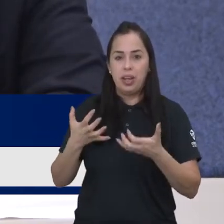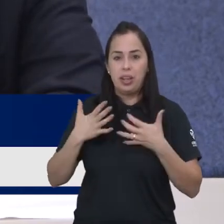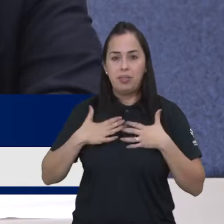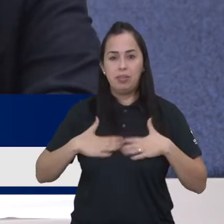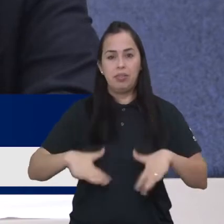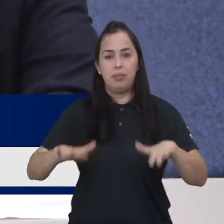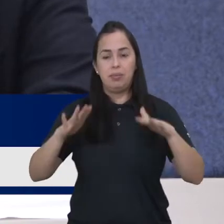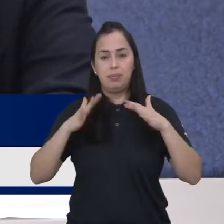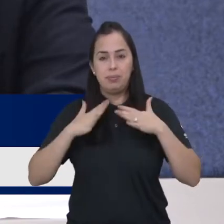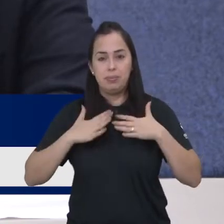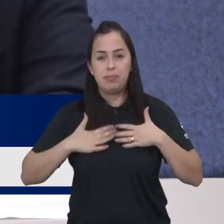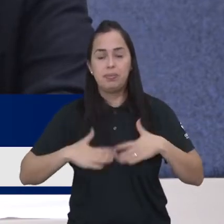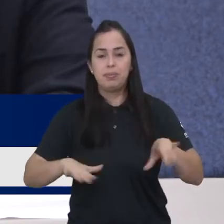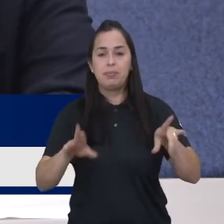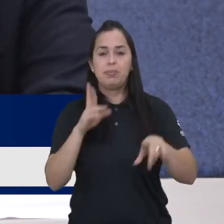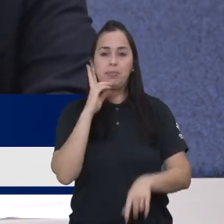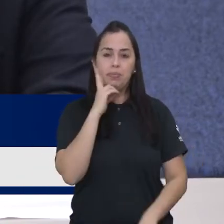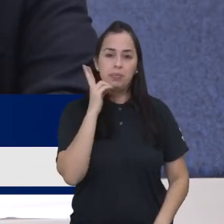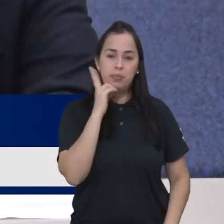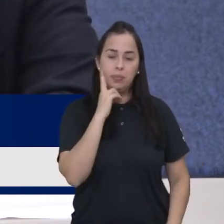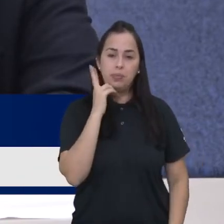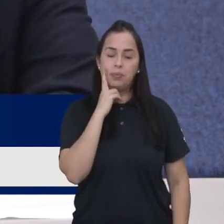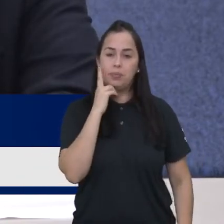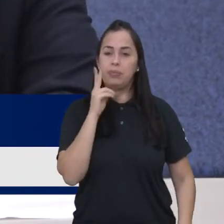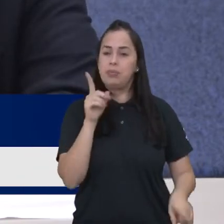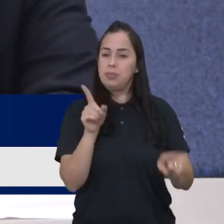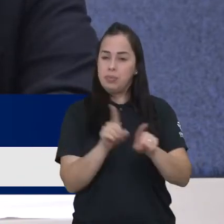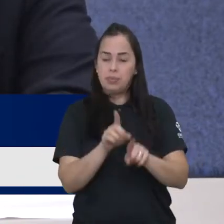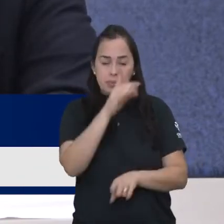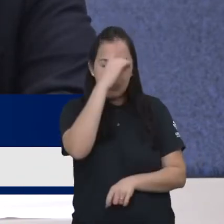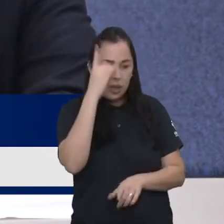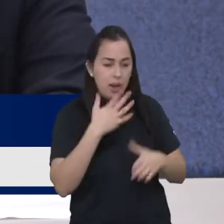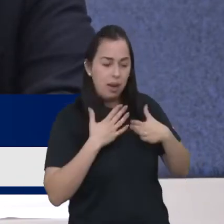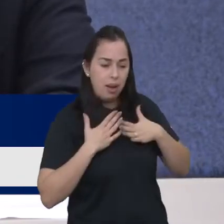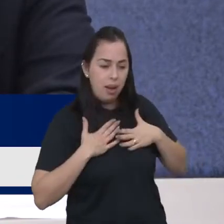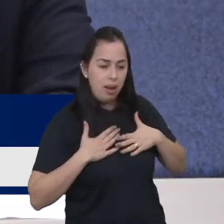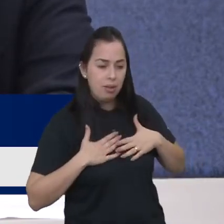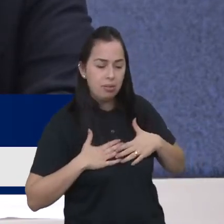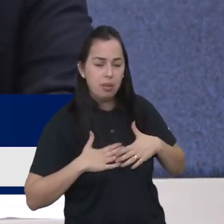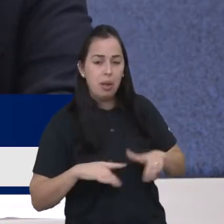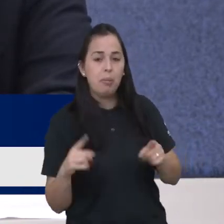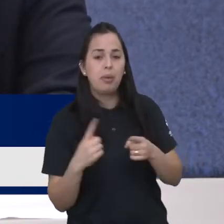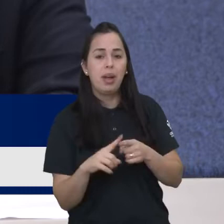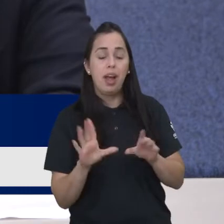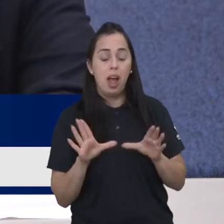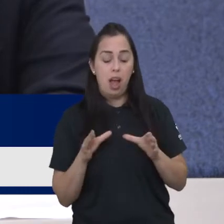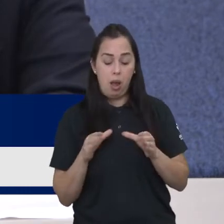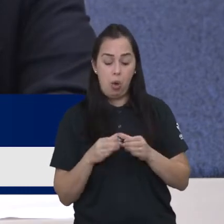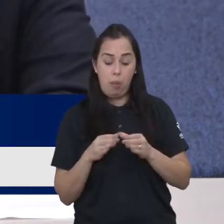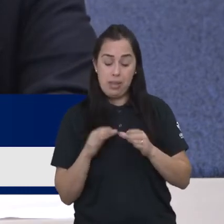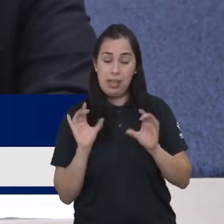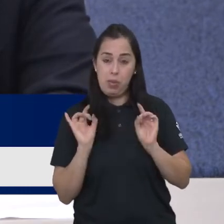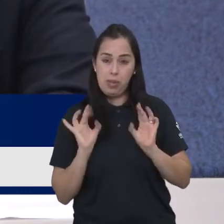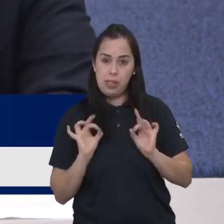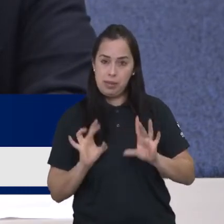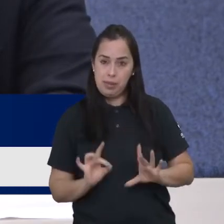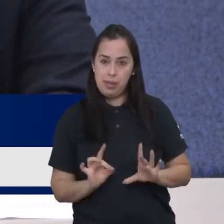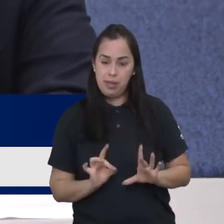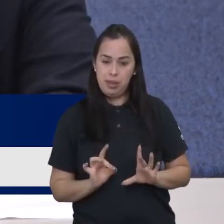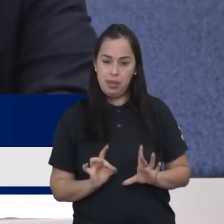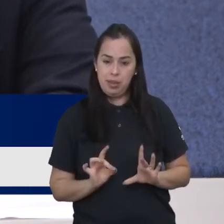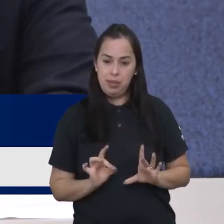vereadores, o vereador Renato, a vereadora Dulce, porque essa comissão não pode,